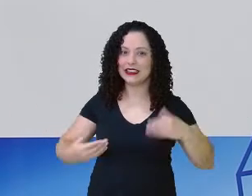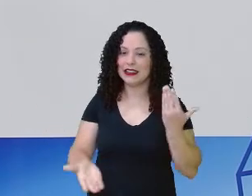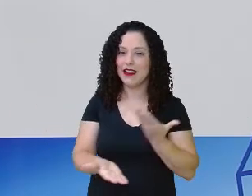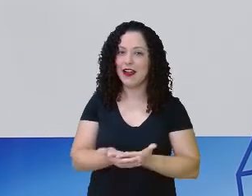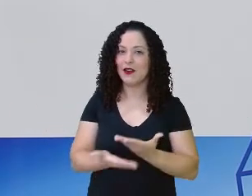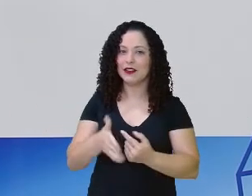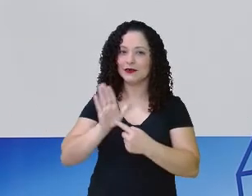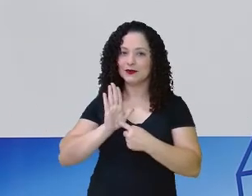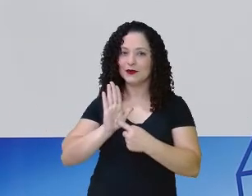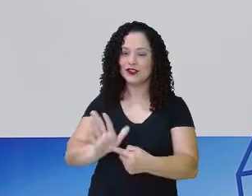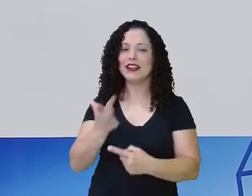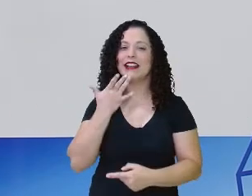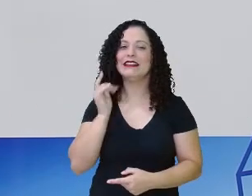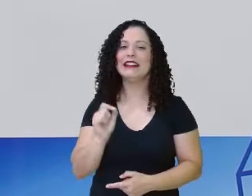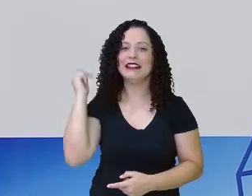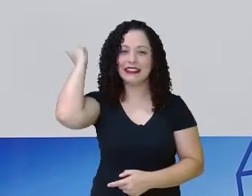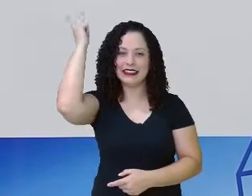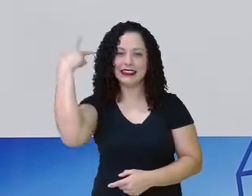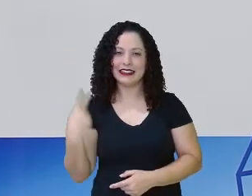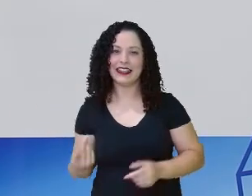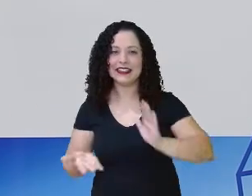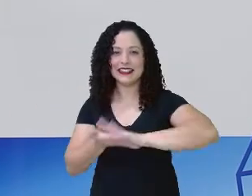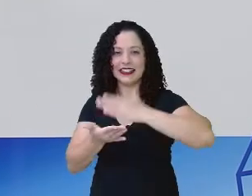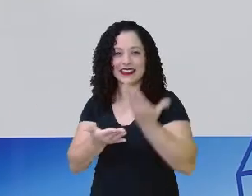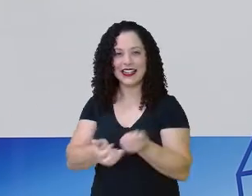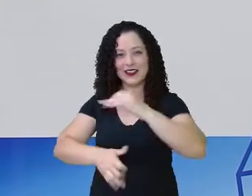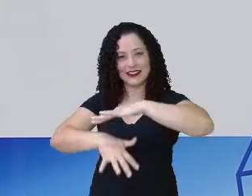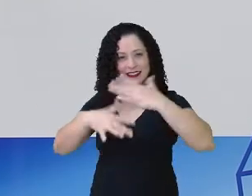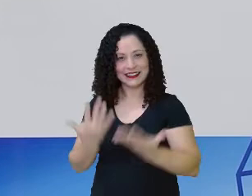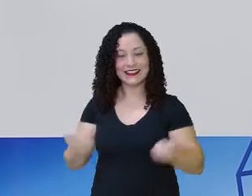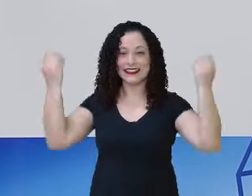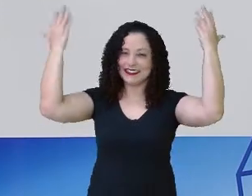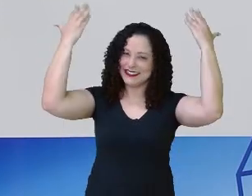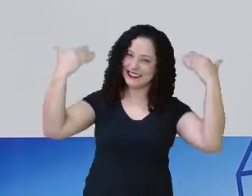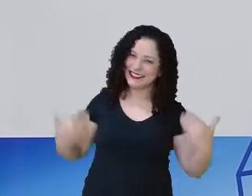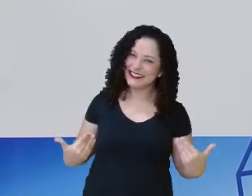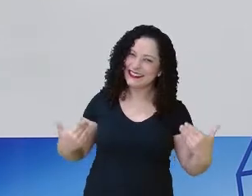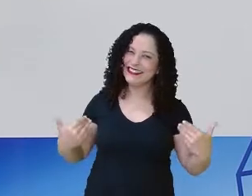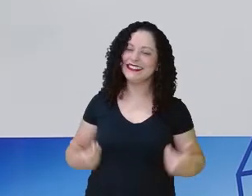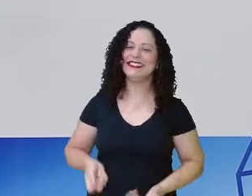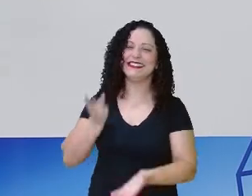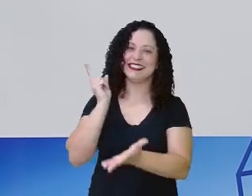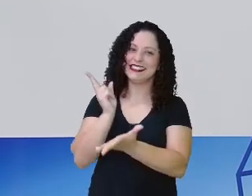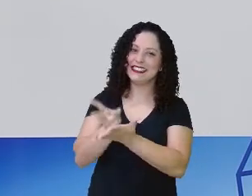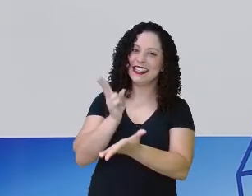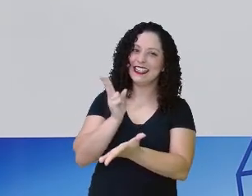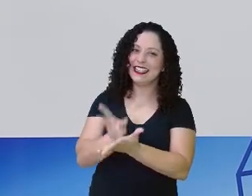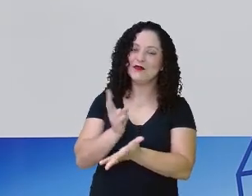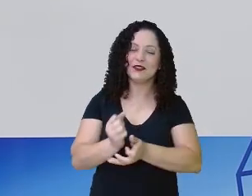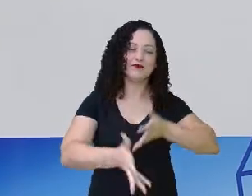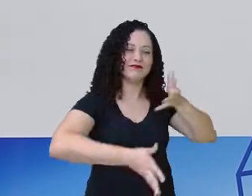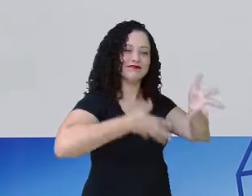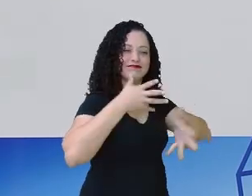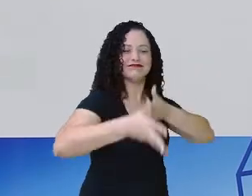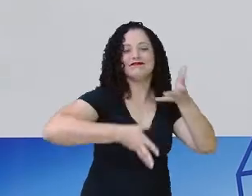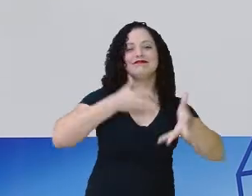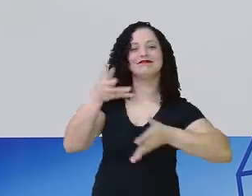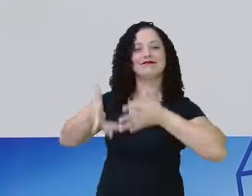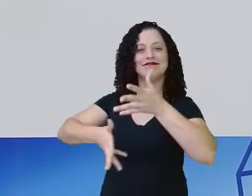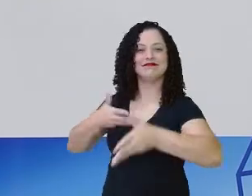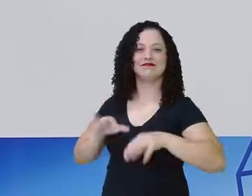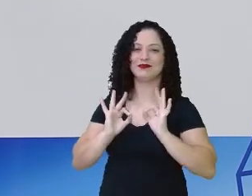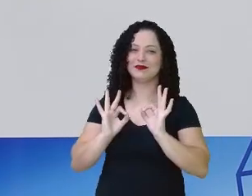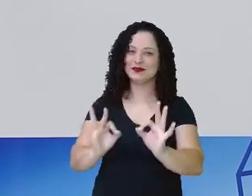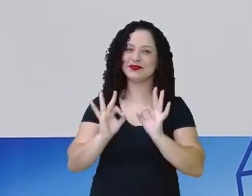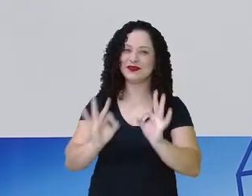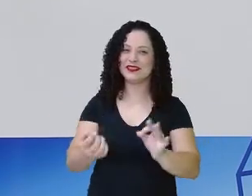quero apresentar a querida Késia, nossa intérprete de Libras, como sempre, dando aquele show à parte.